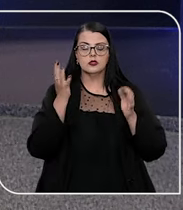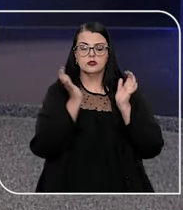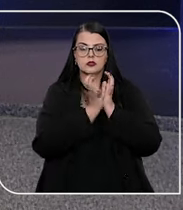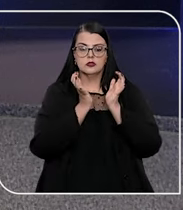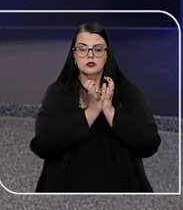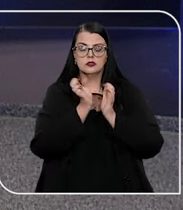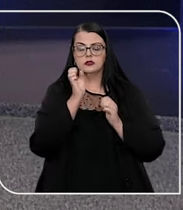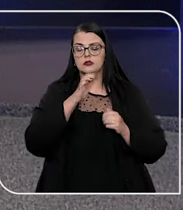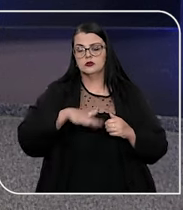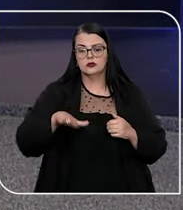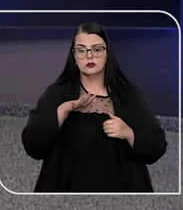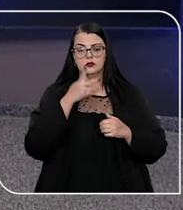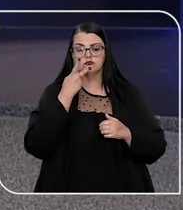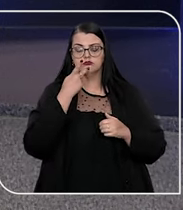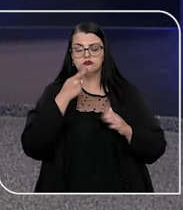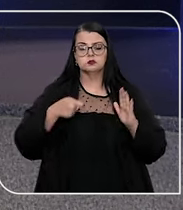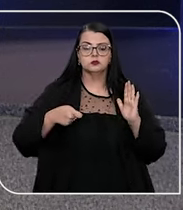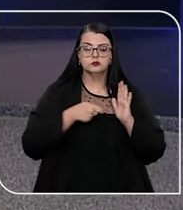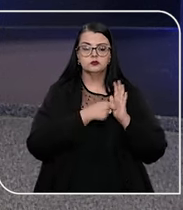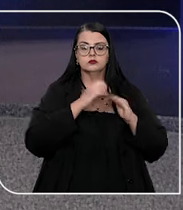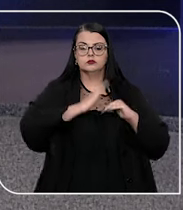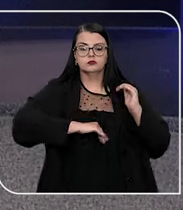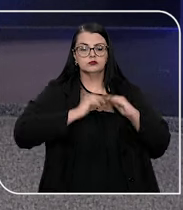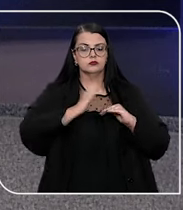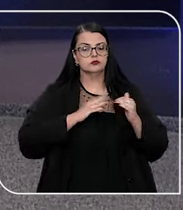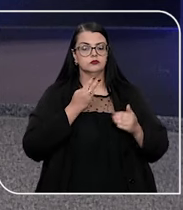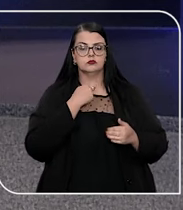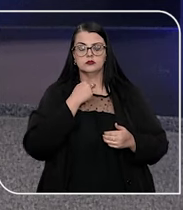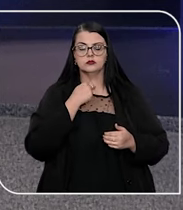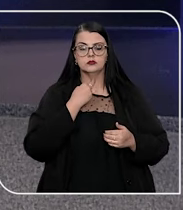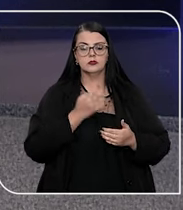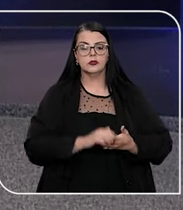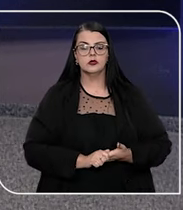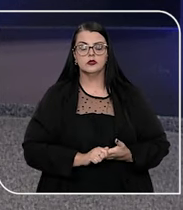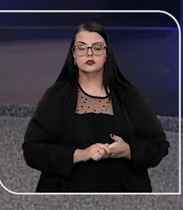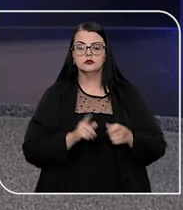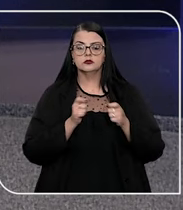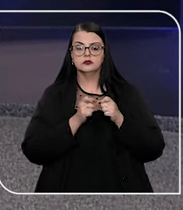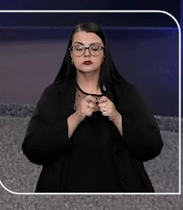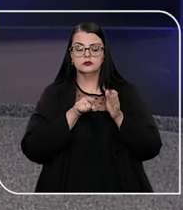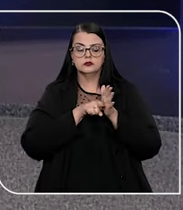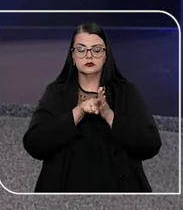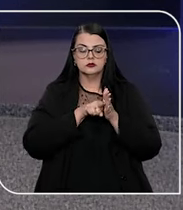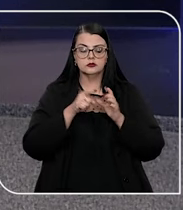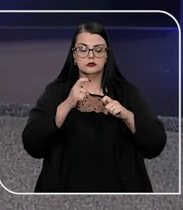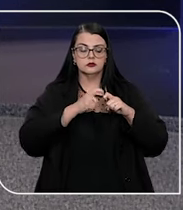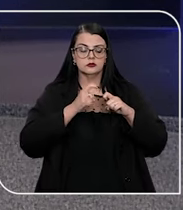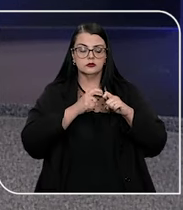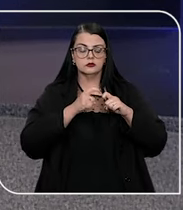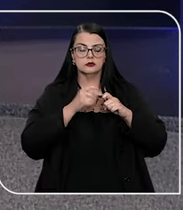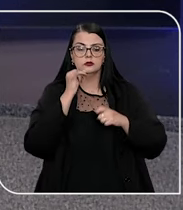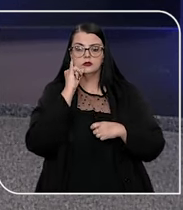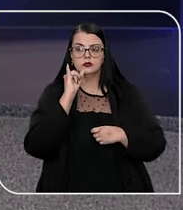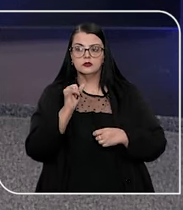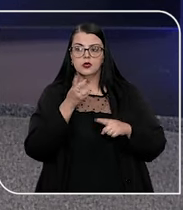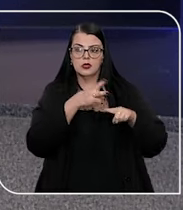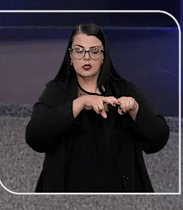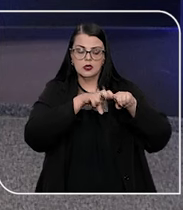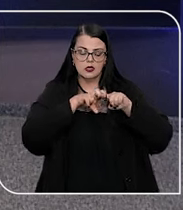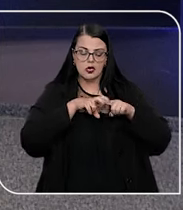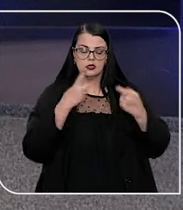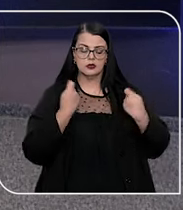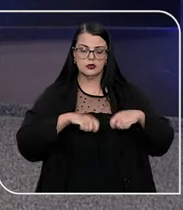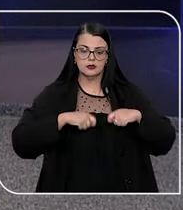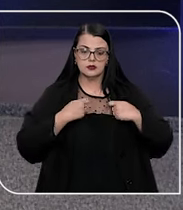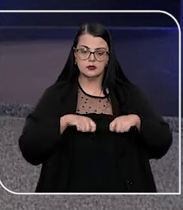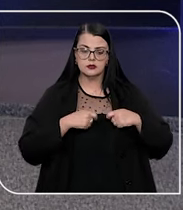terceira turma decidiu que a ação de interdição não pode ser julgada sem a realização de médica para determinar